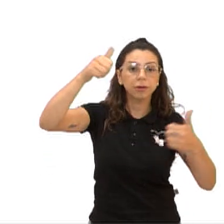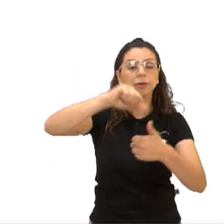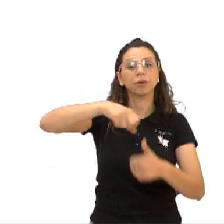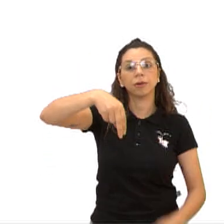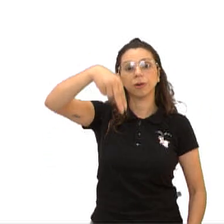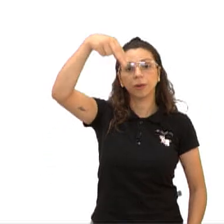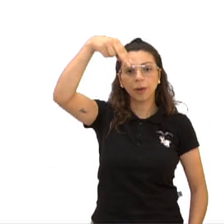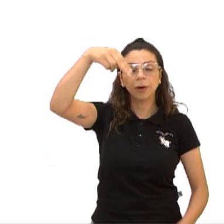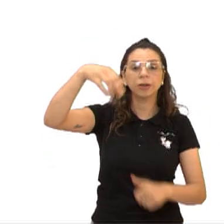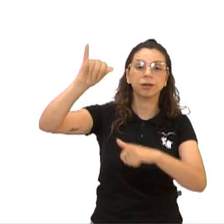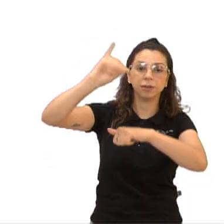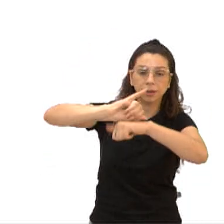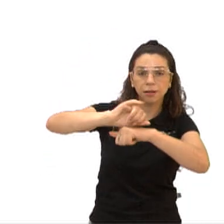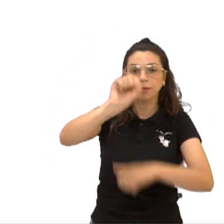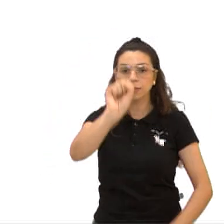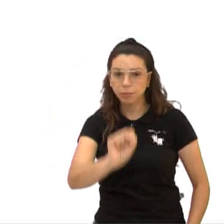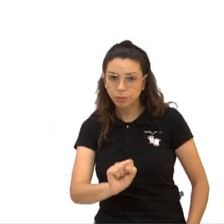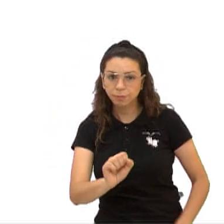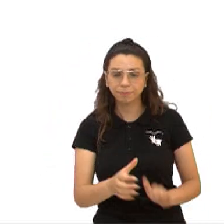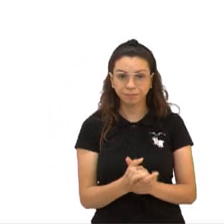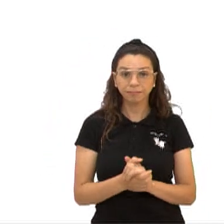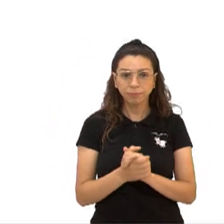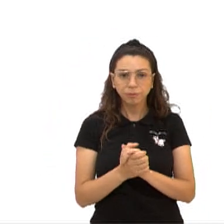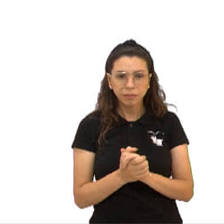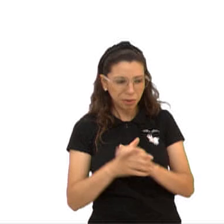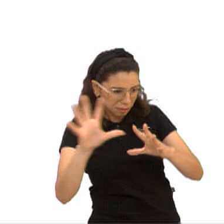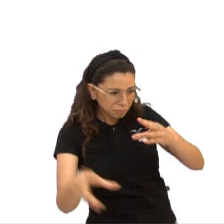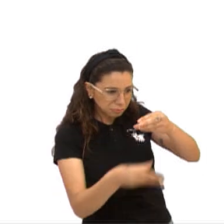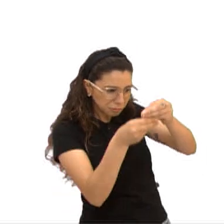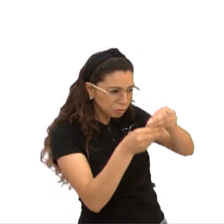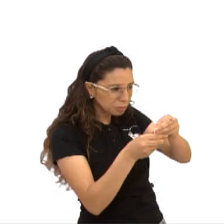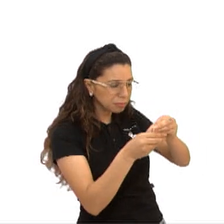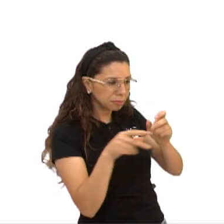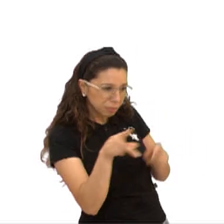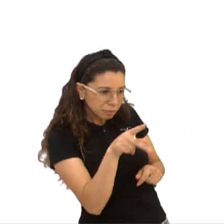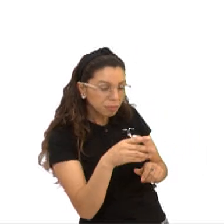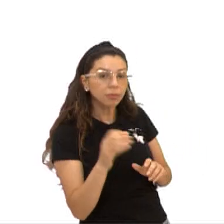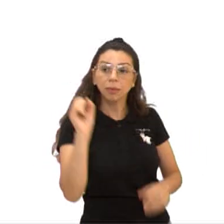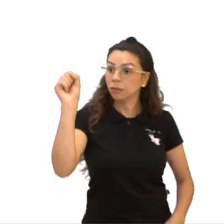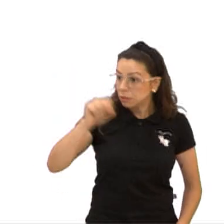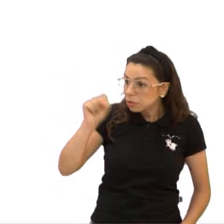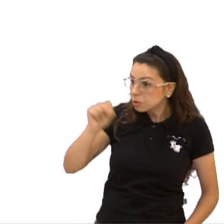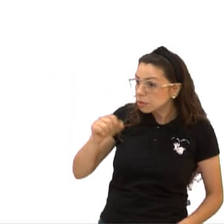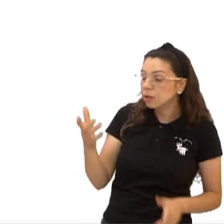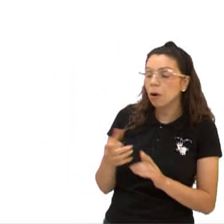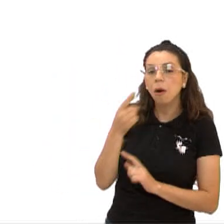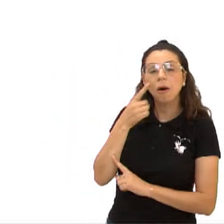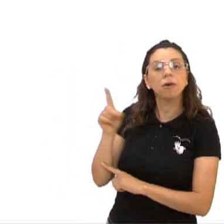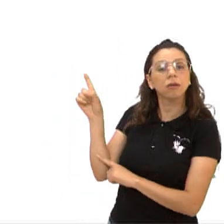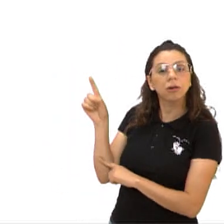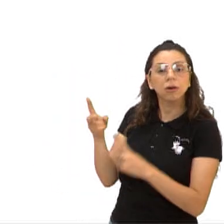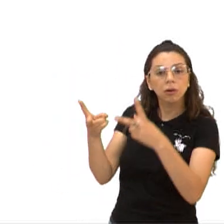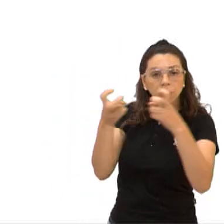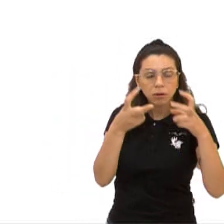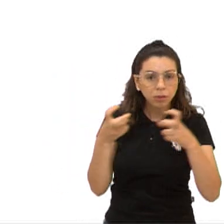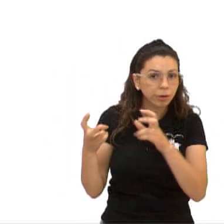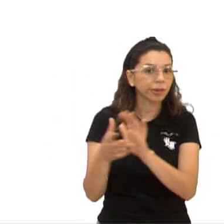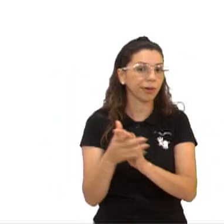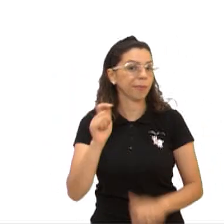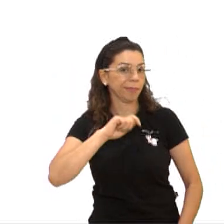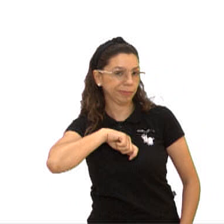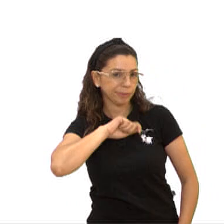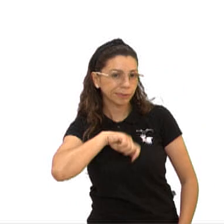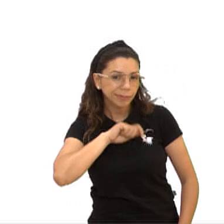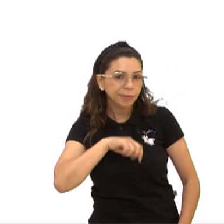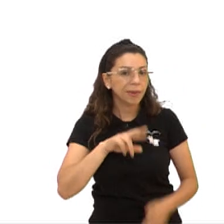norte, central e do sul. Quer fazer algum complemento, professora? Sim, aqui, pessoal, observe, ele tem uma pegadinha